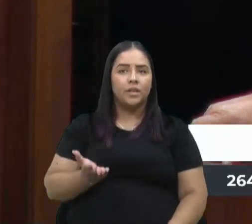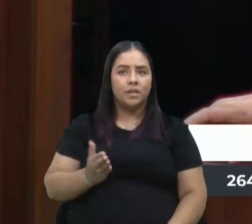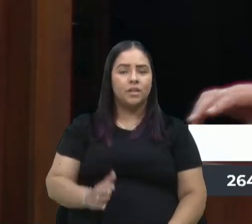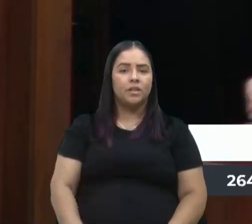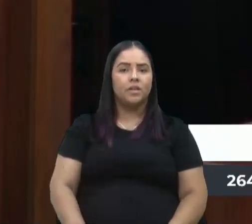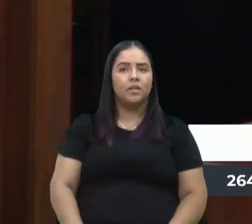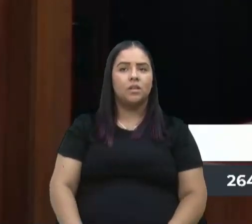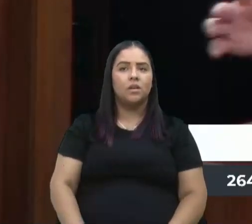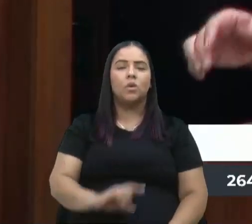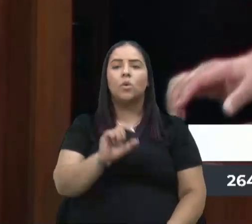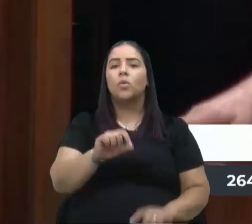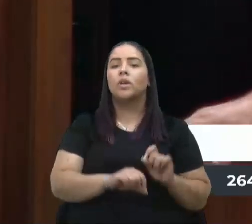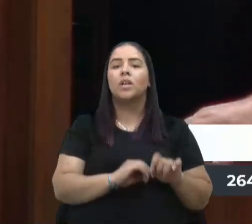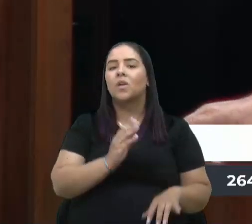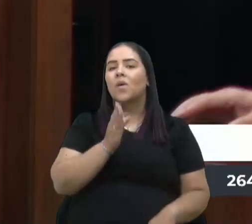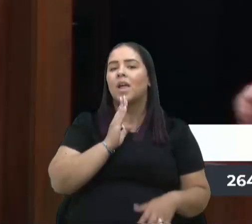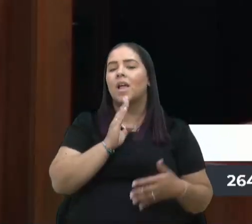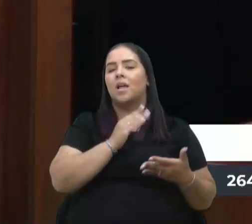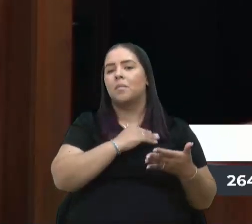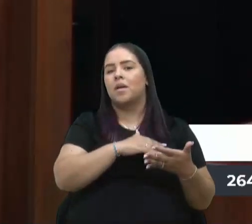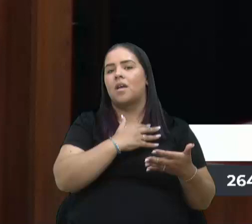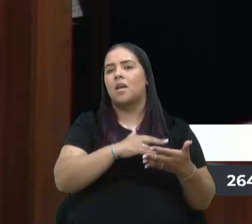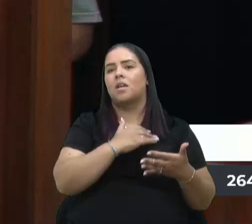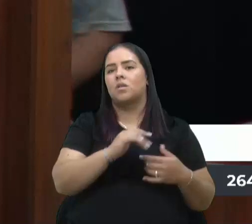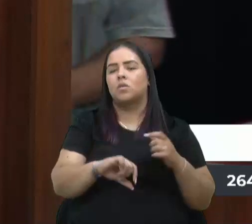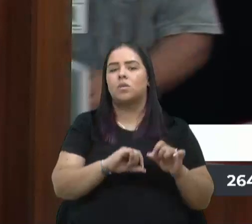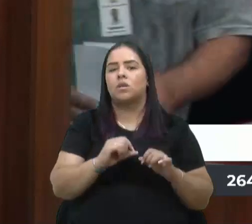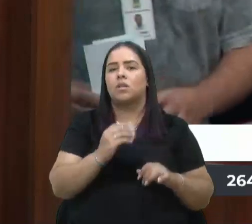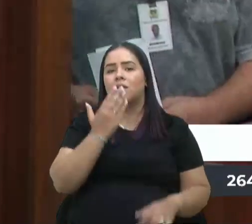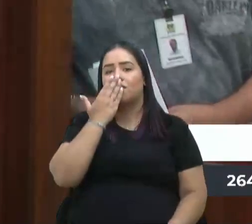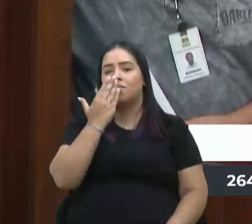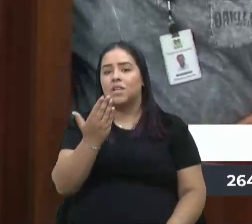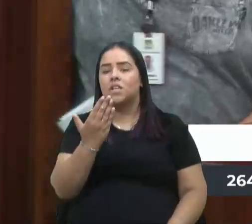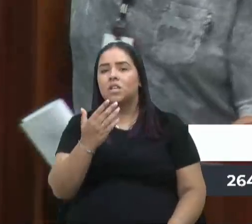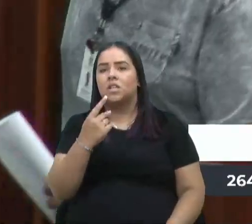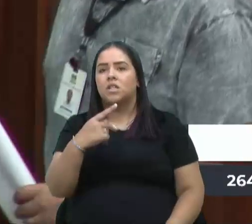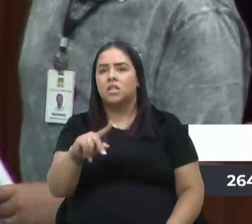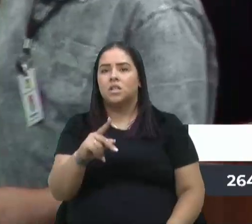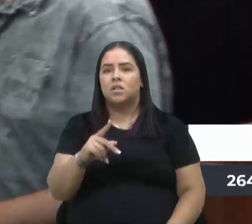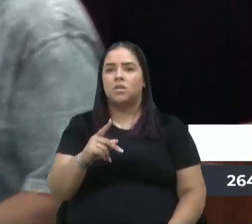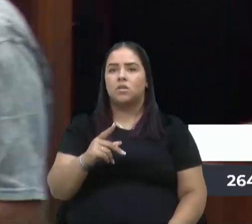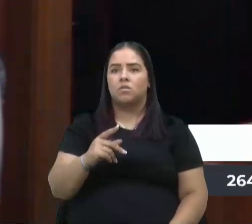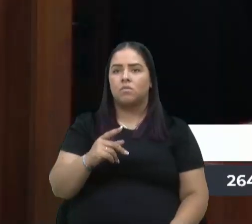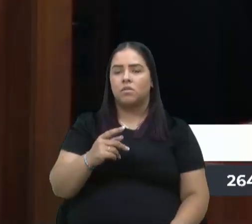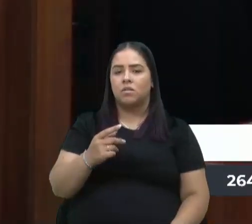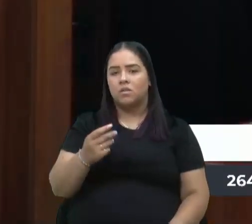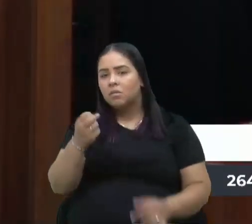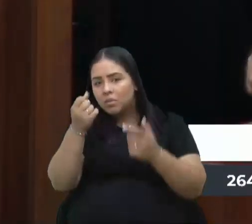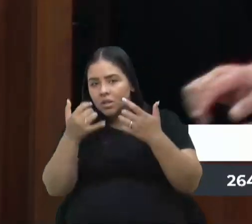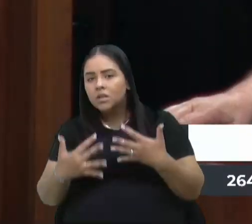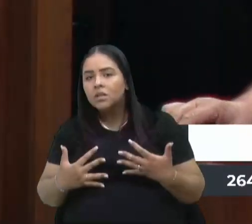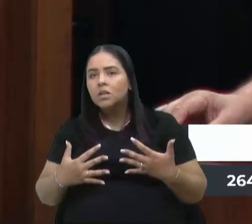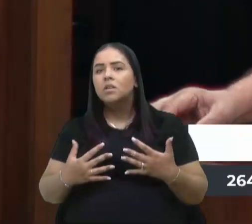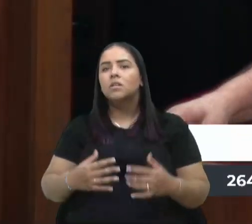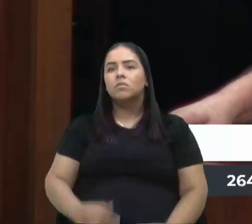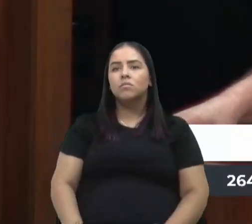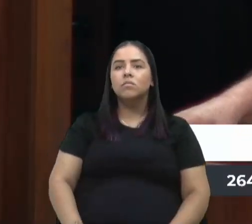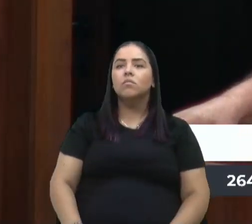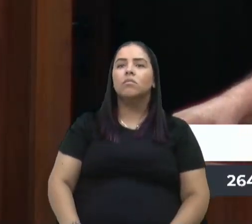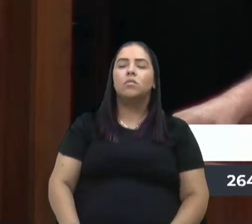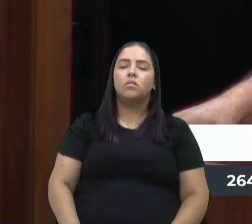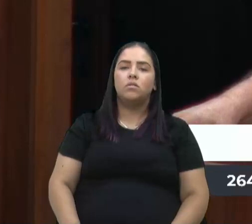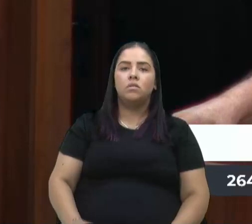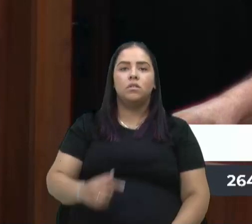O que ele conhecia de barragem? Quem que foi lá na frente dele com um cartazinho, dando uma instrução para ele, dizendo, porque eu